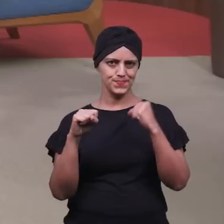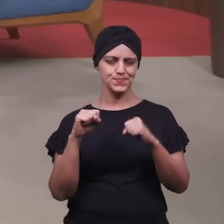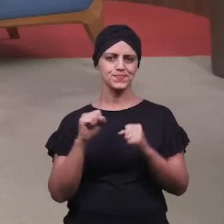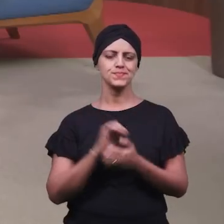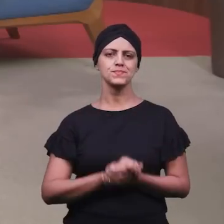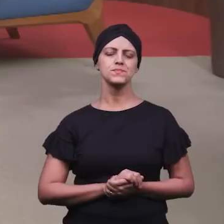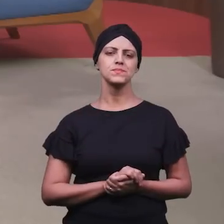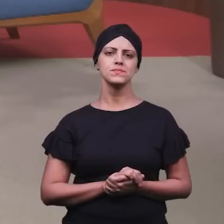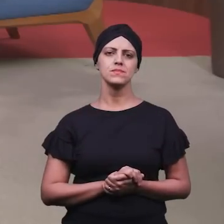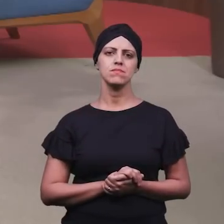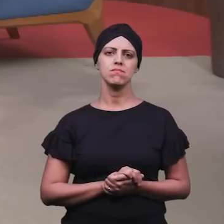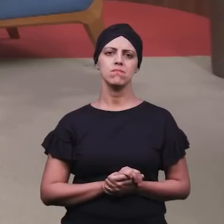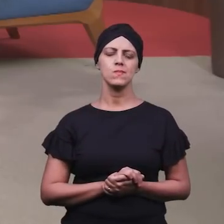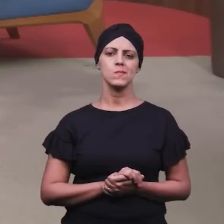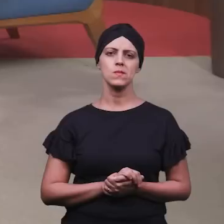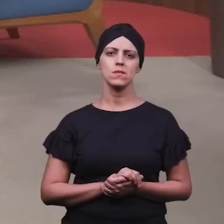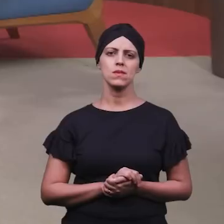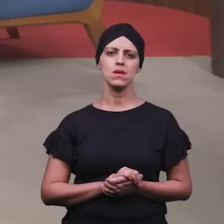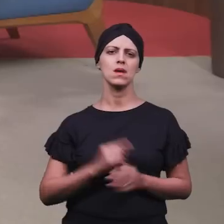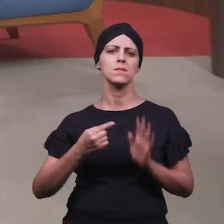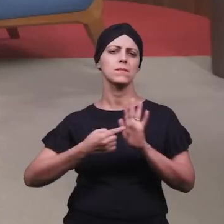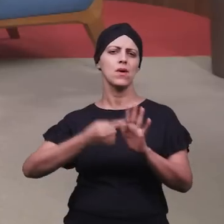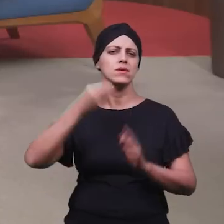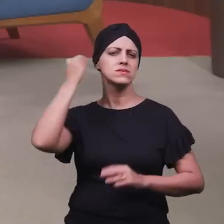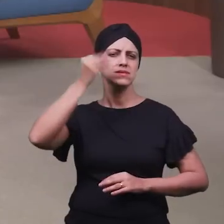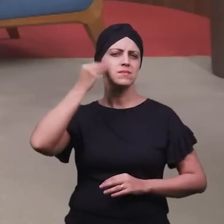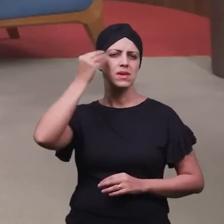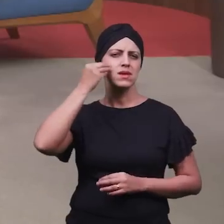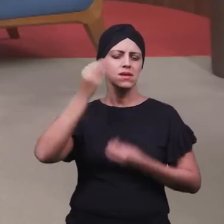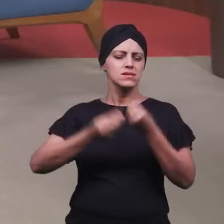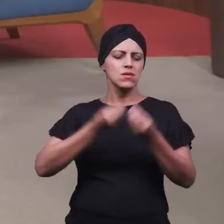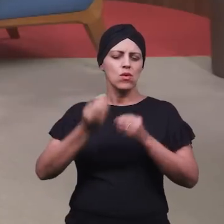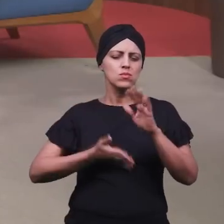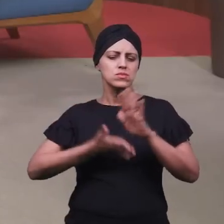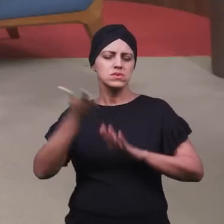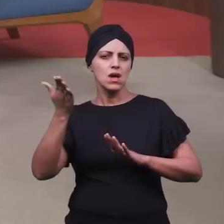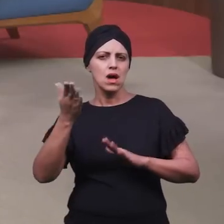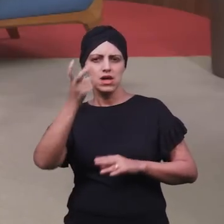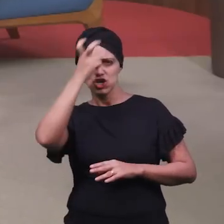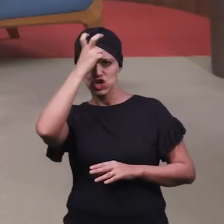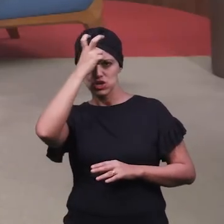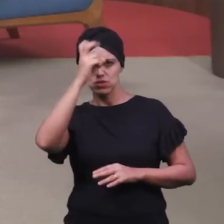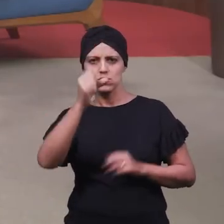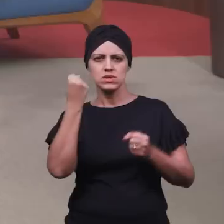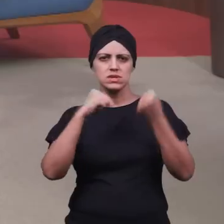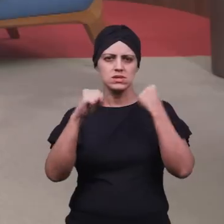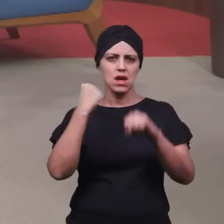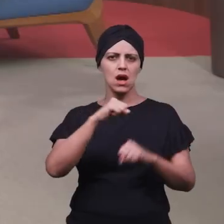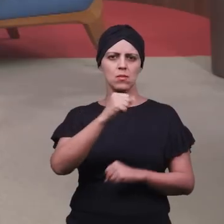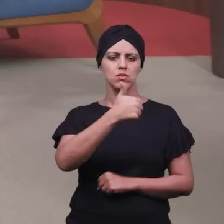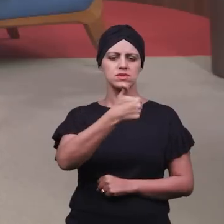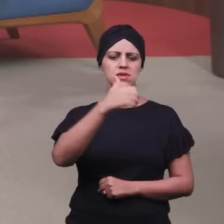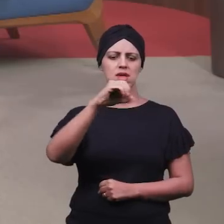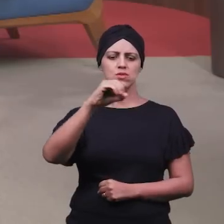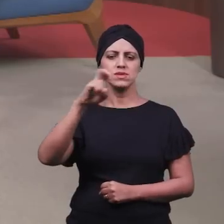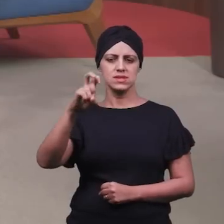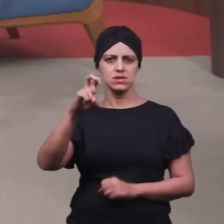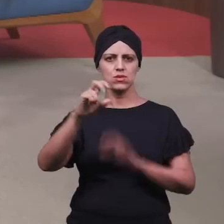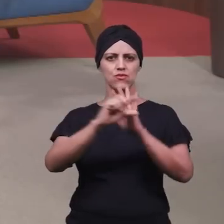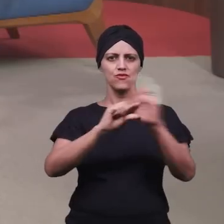um salmo de glorificação ao Senhor, pela experiência da saída do Egito, que é o Salmo 105,